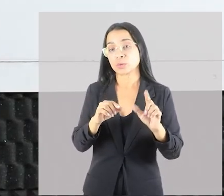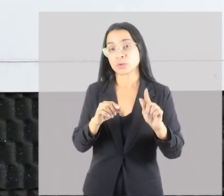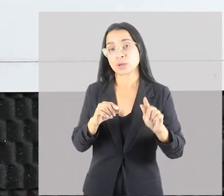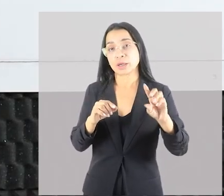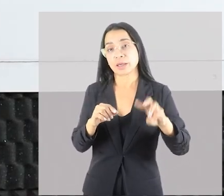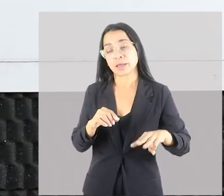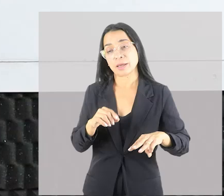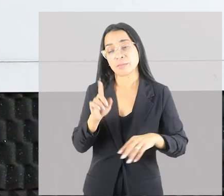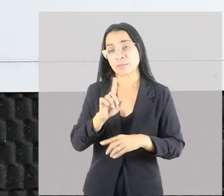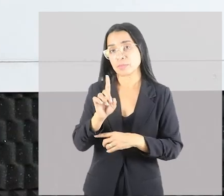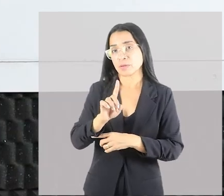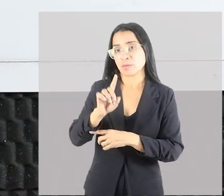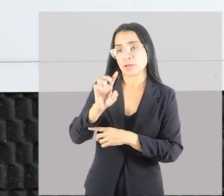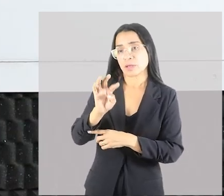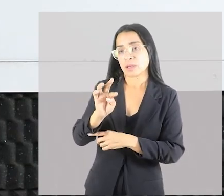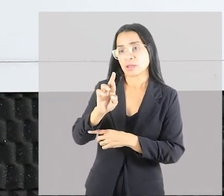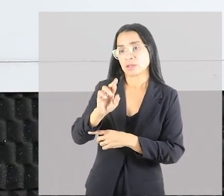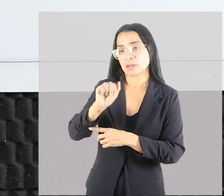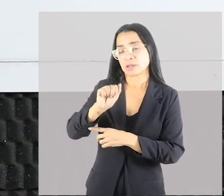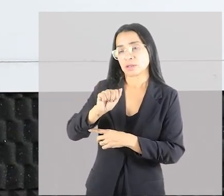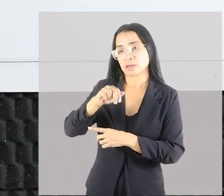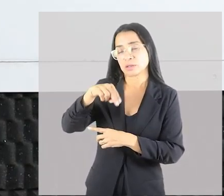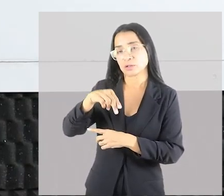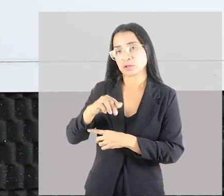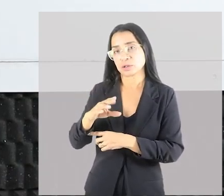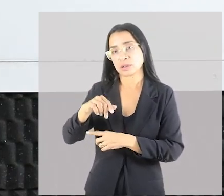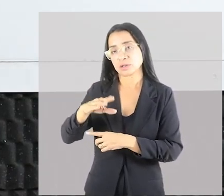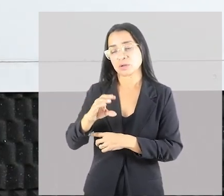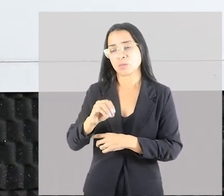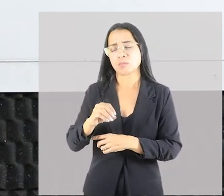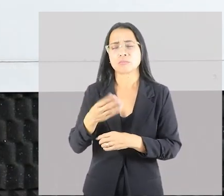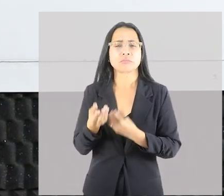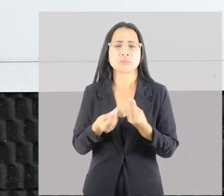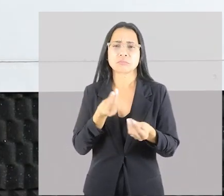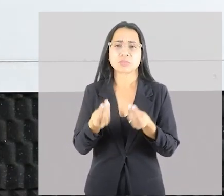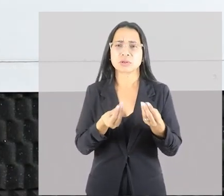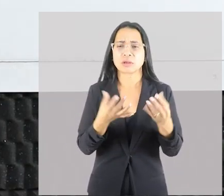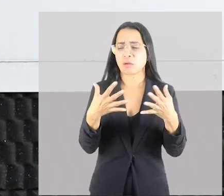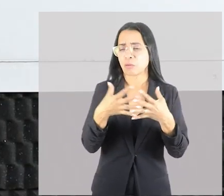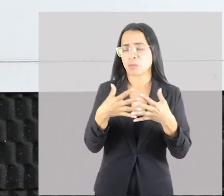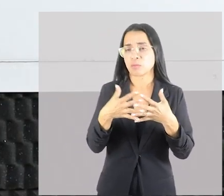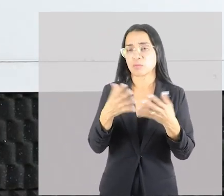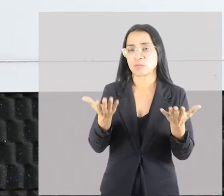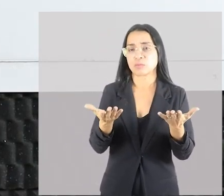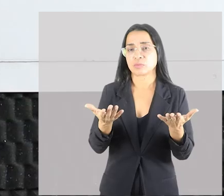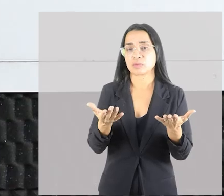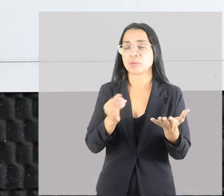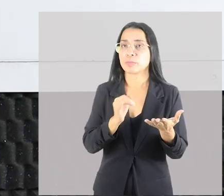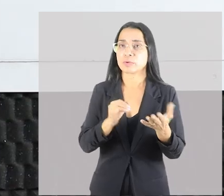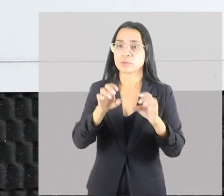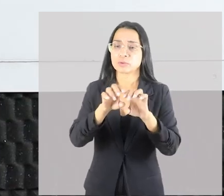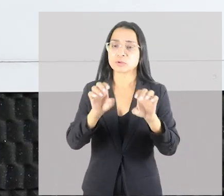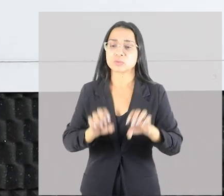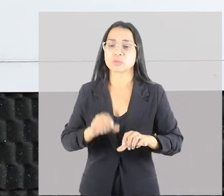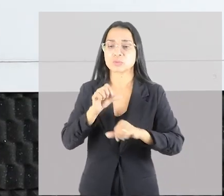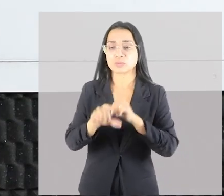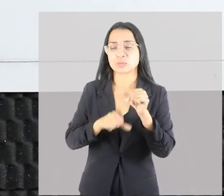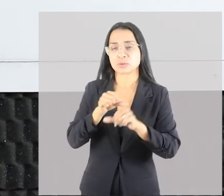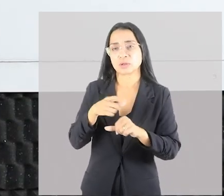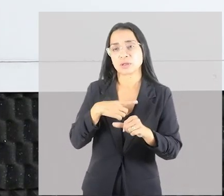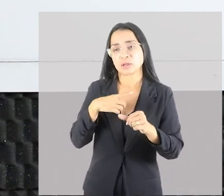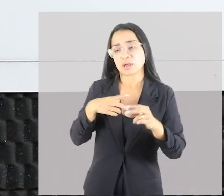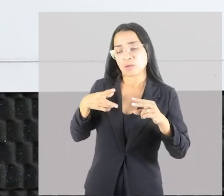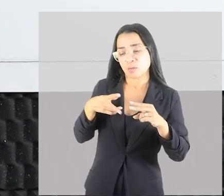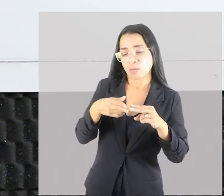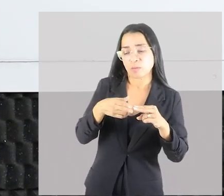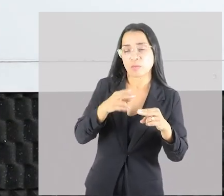transgênico. Calma, que eu vou explicar isso para você, tá? Como assim? Um organismo geneticamente modificado, gente, ele teve uma parte